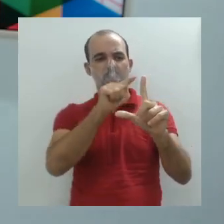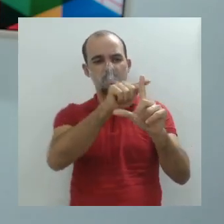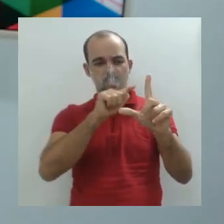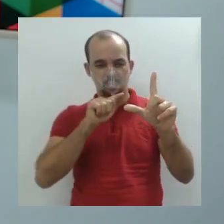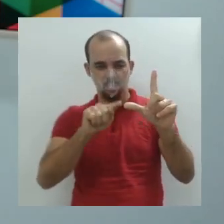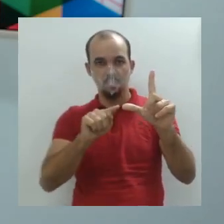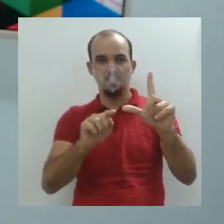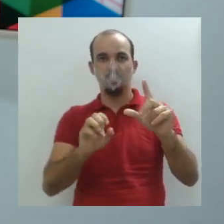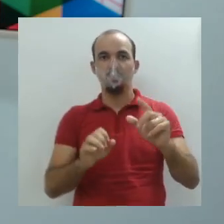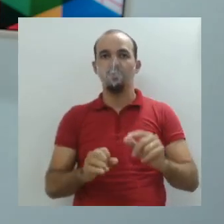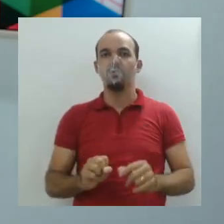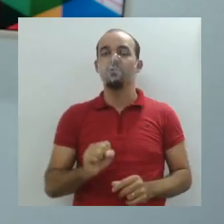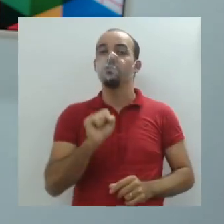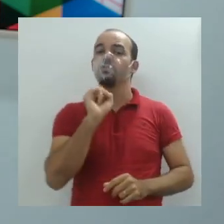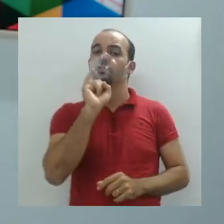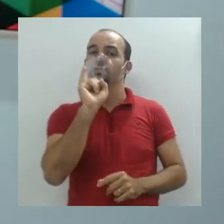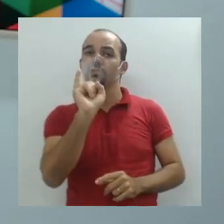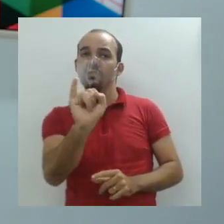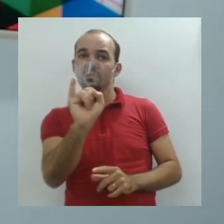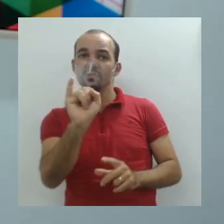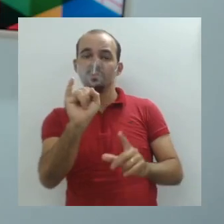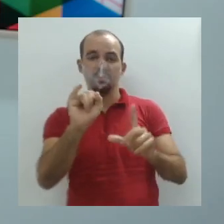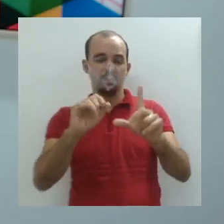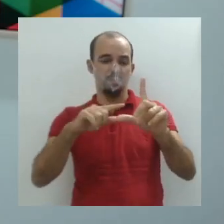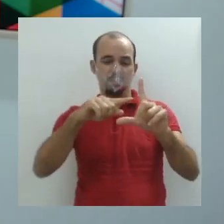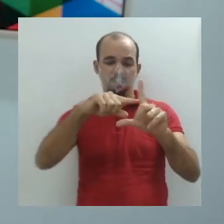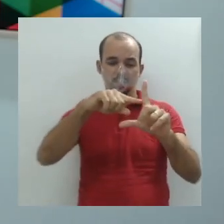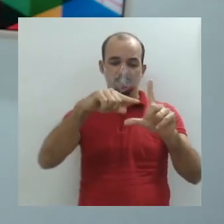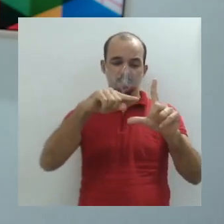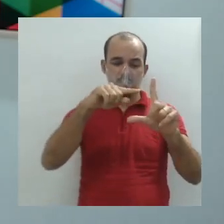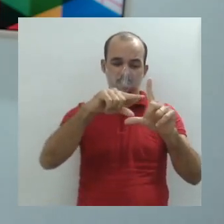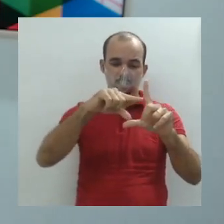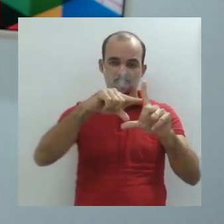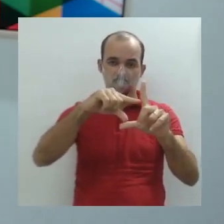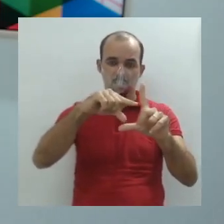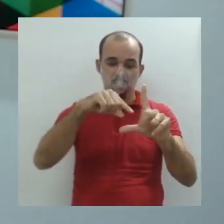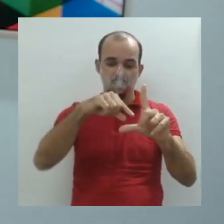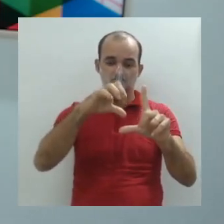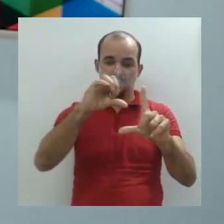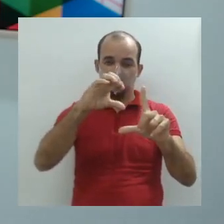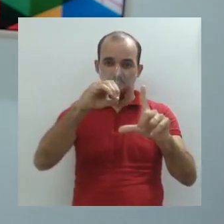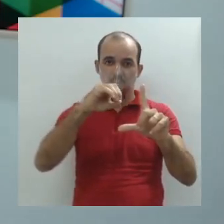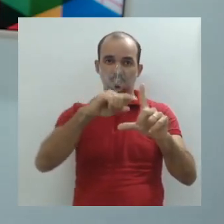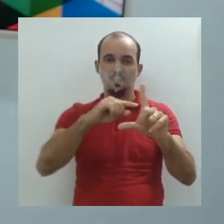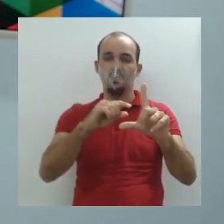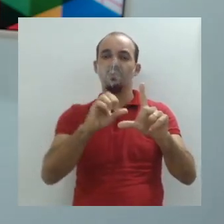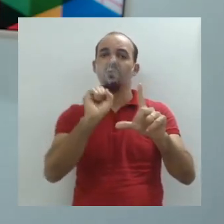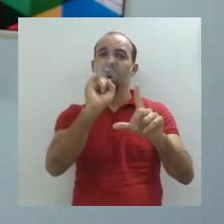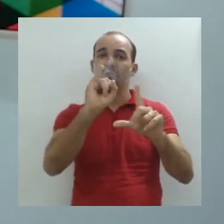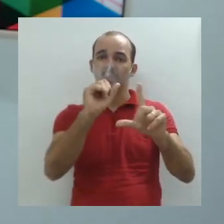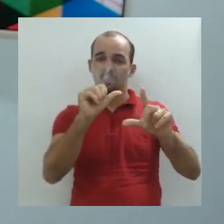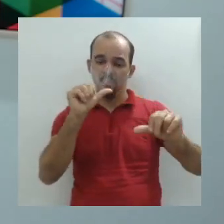ângulo, galera, eu teria uma outra abordagem, uma outra ideia, ou seja, o cateto oposto seria